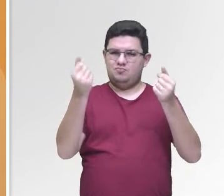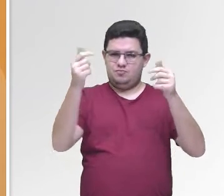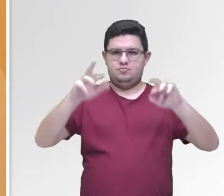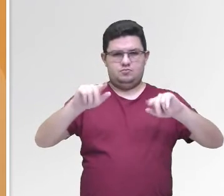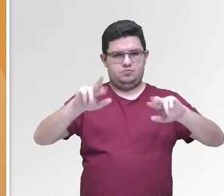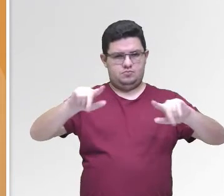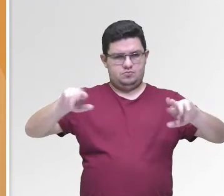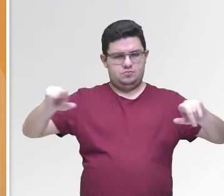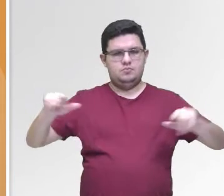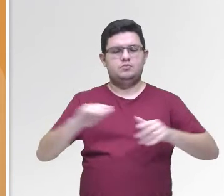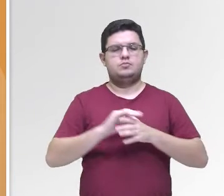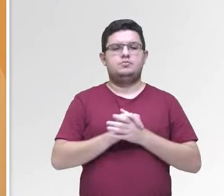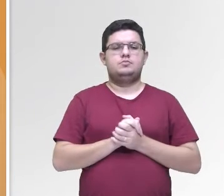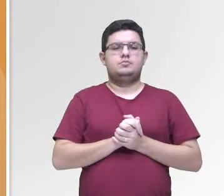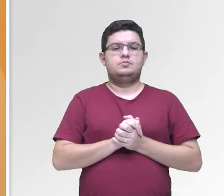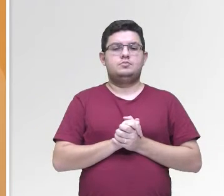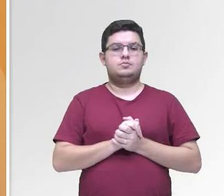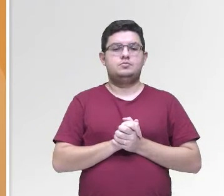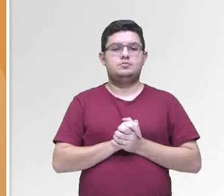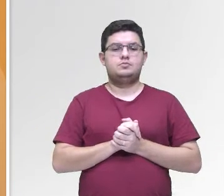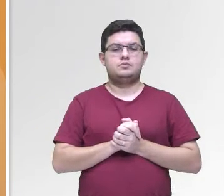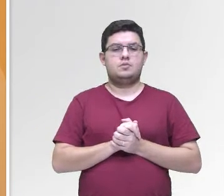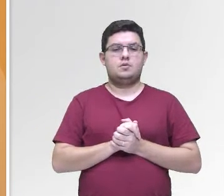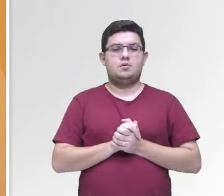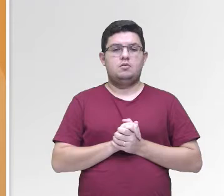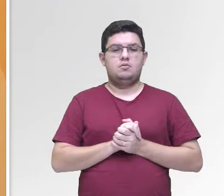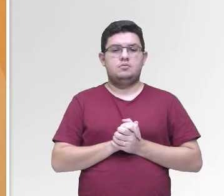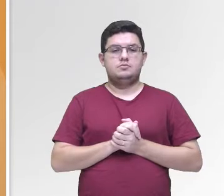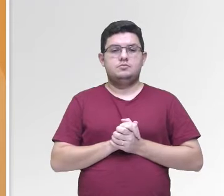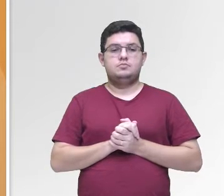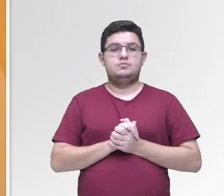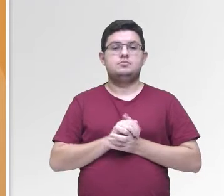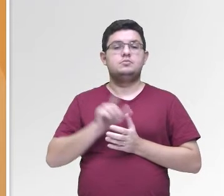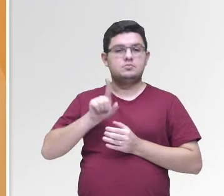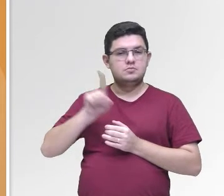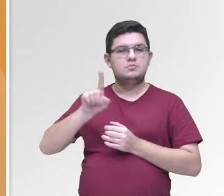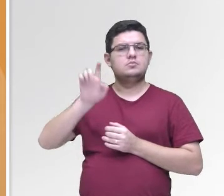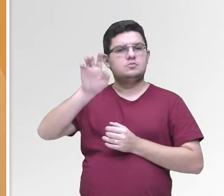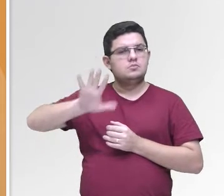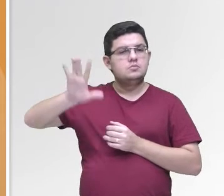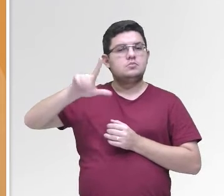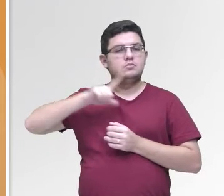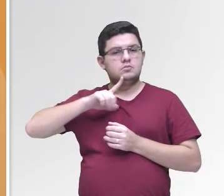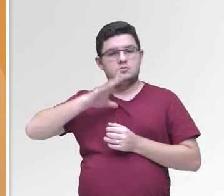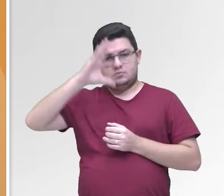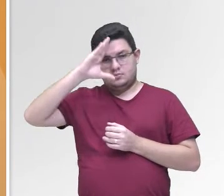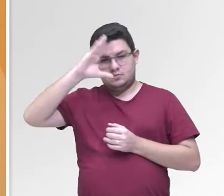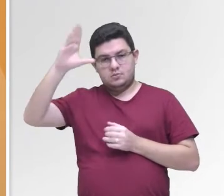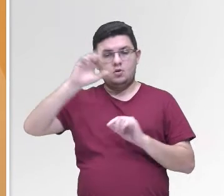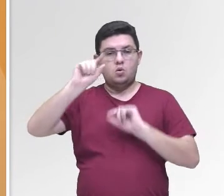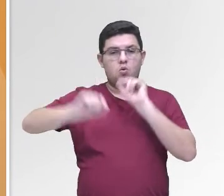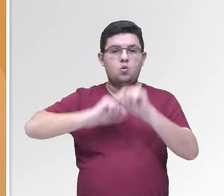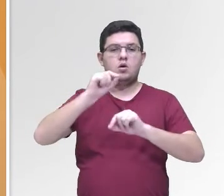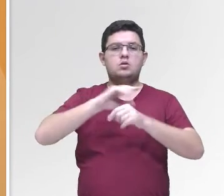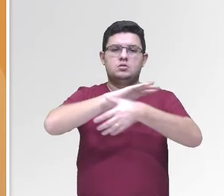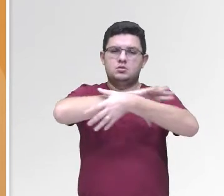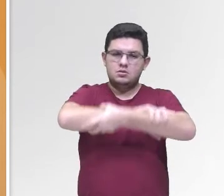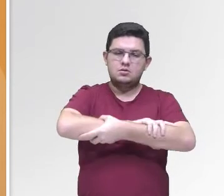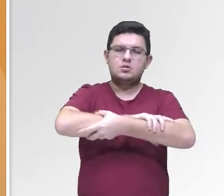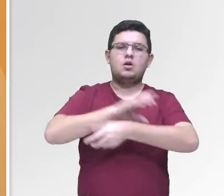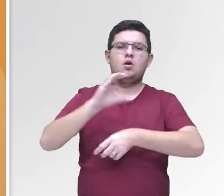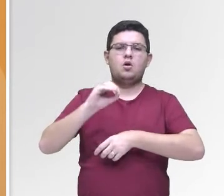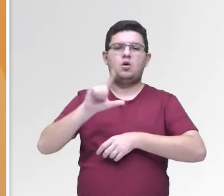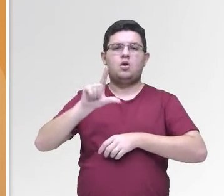ok? Dessa forma, pessoal, as metrópoles europeias criaram o Pacto Colonial, que